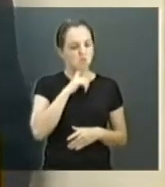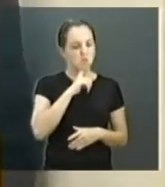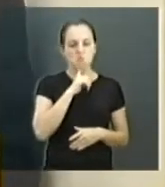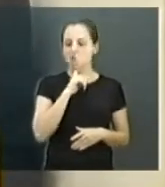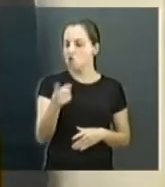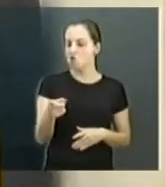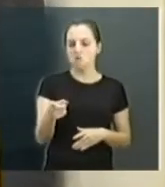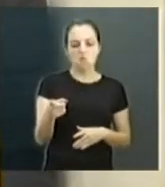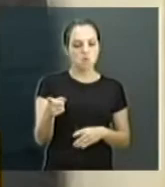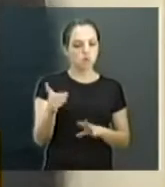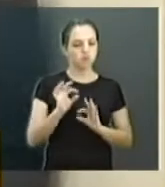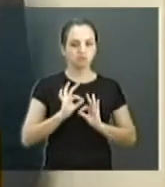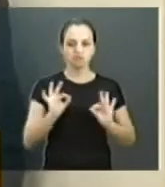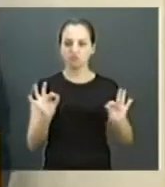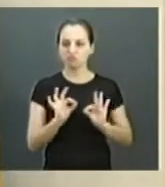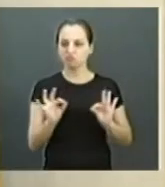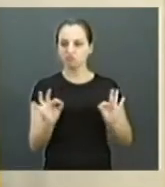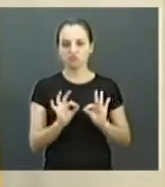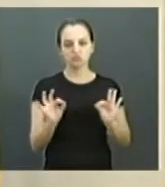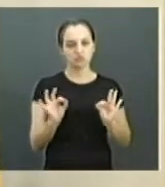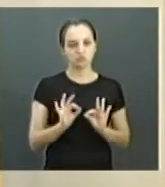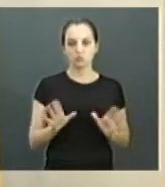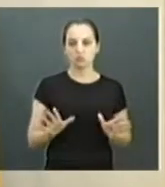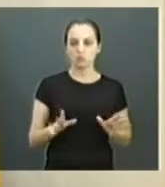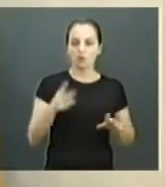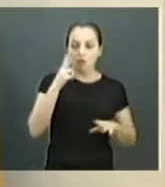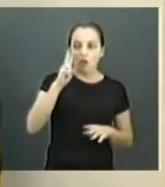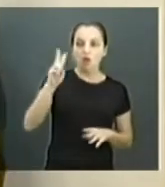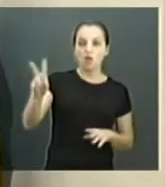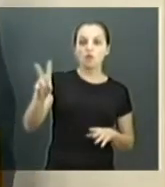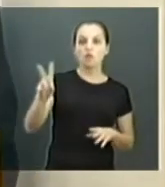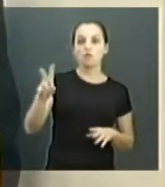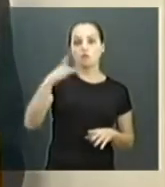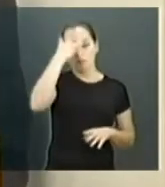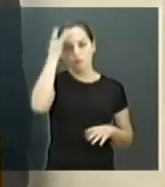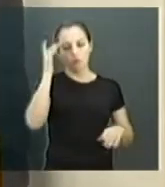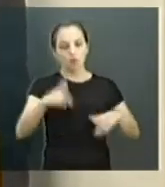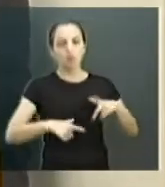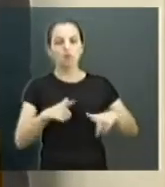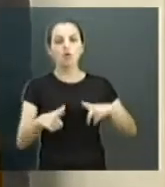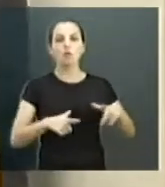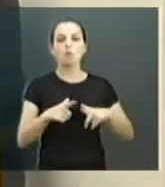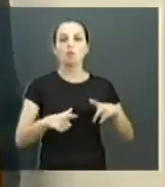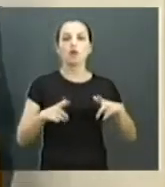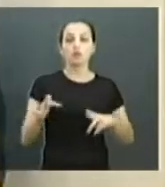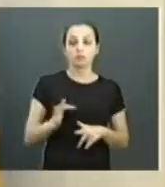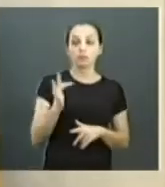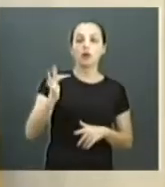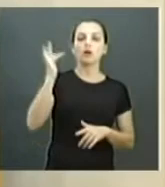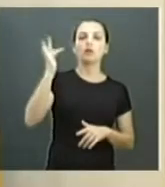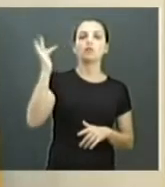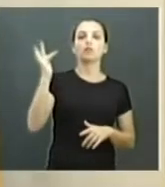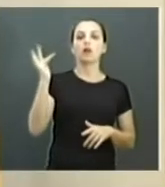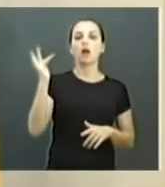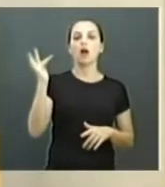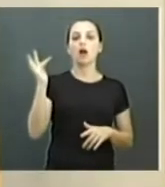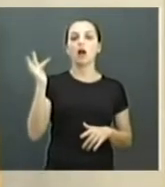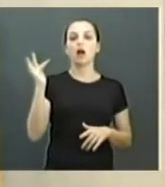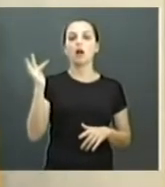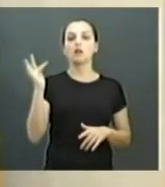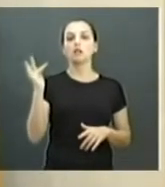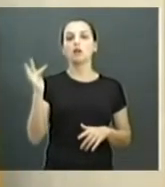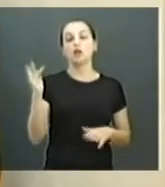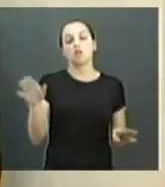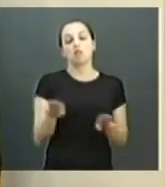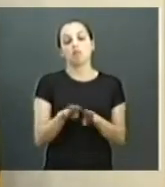aqui. Todo mundo, como eu vi, é servidores universitários, e são qualificados. Mas também é